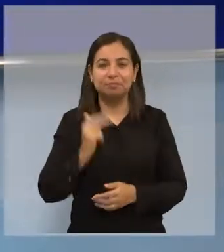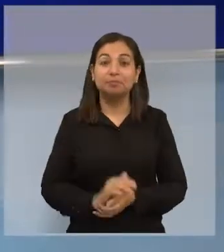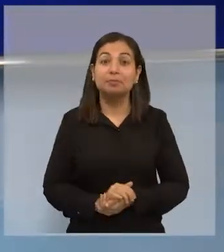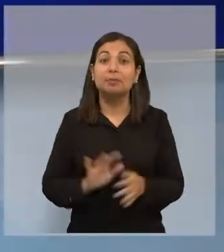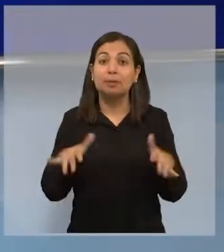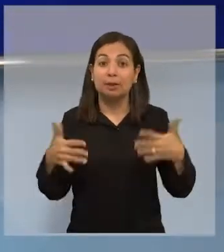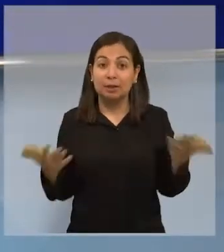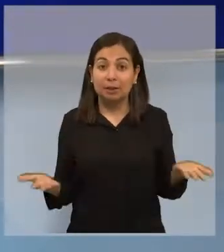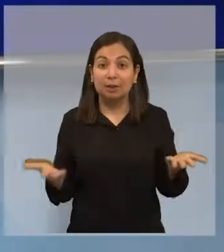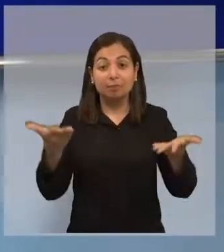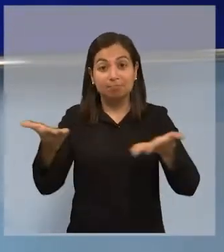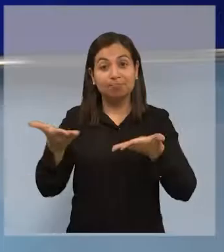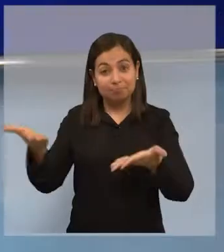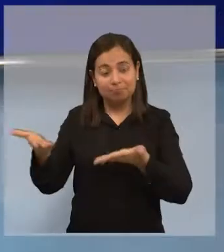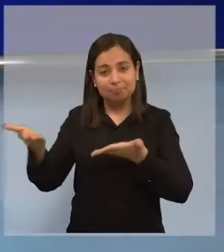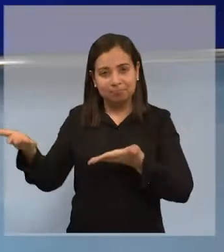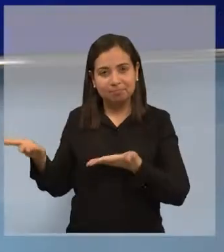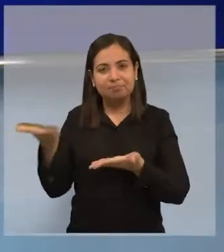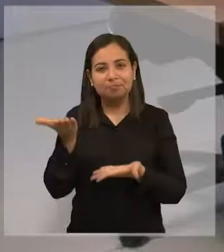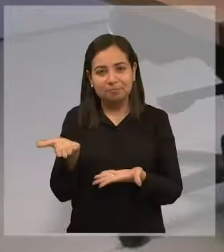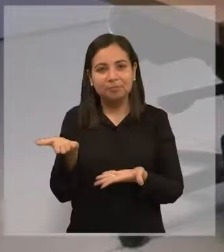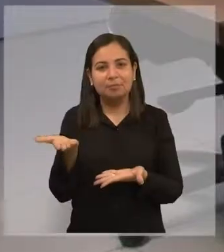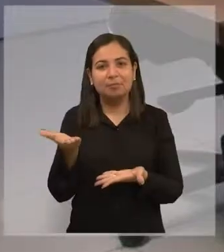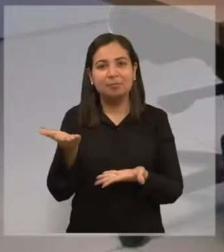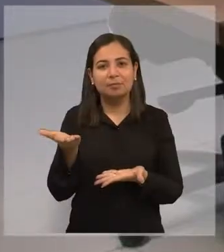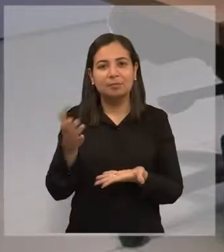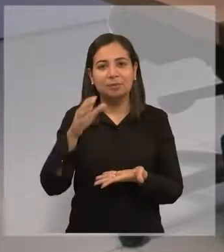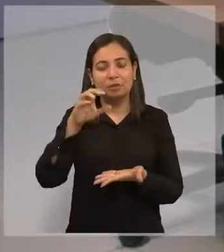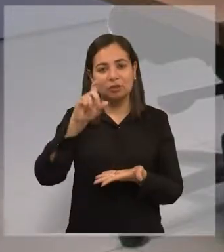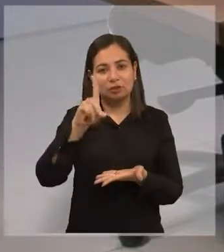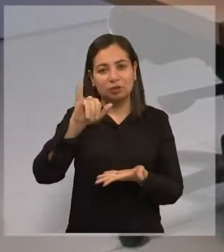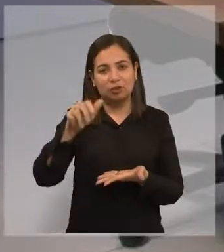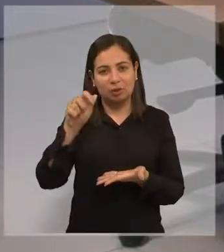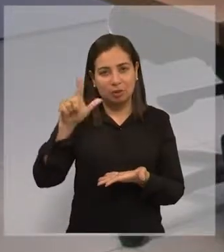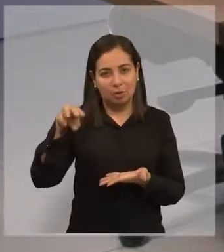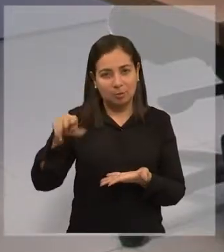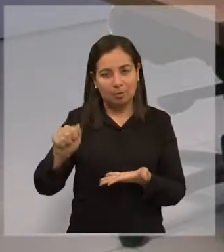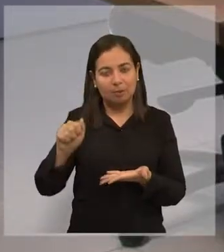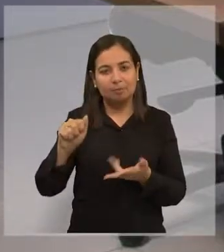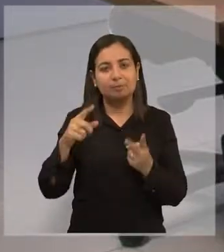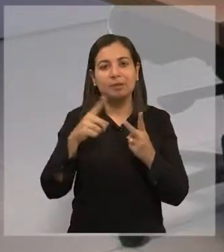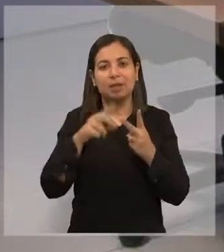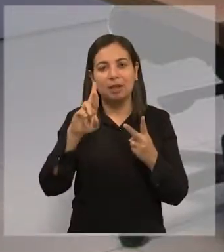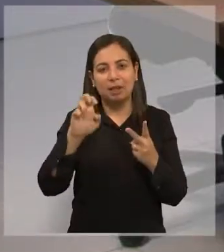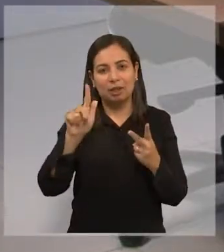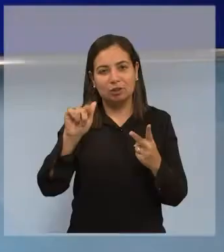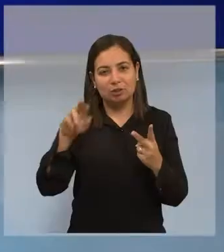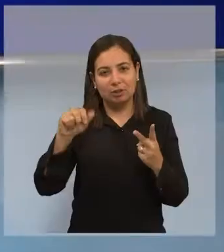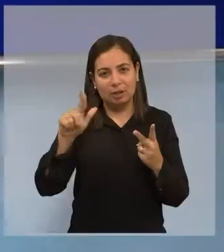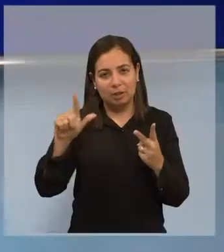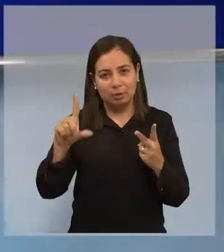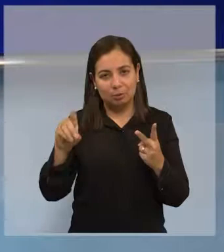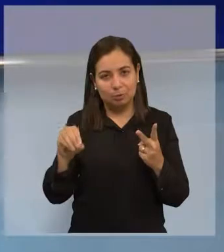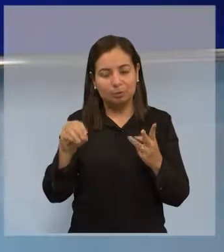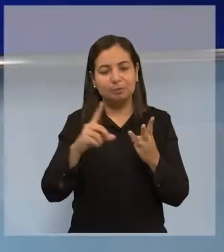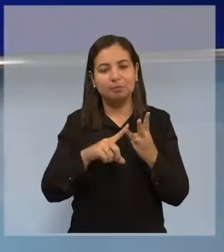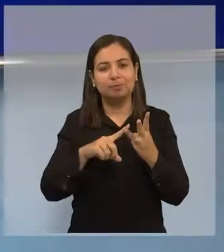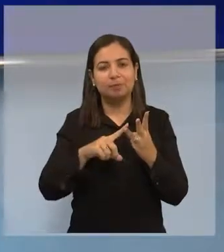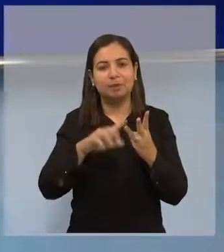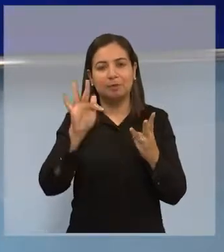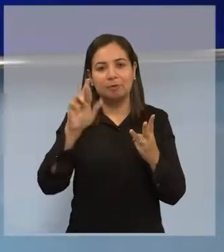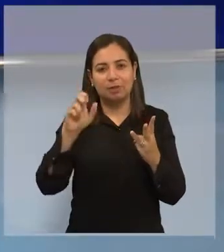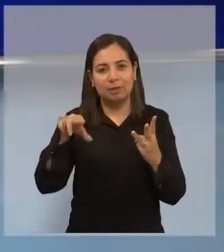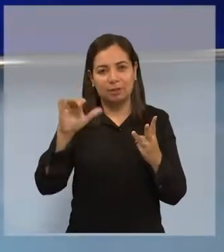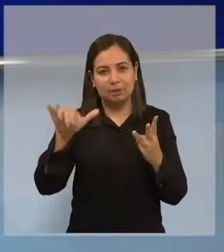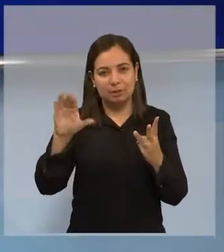hoje com as participações dos nossos analistas, Djalma Pinto, Reginaldo Vasconcelos e Francisco Moreira. Discutimos no